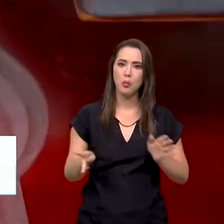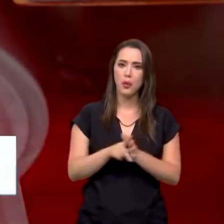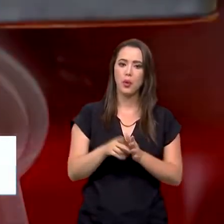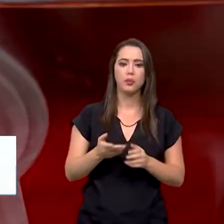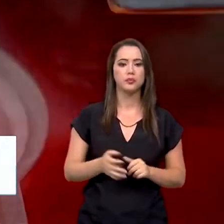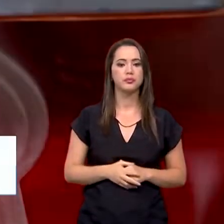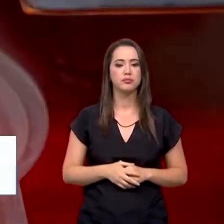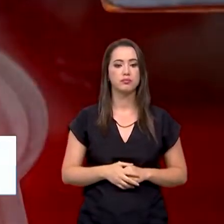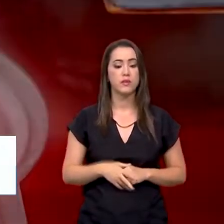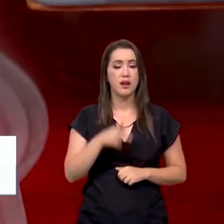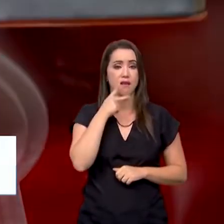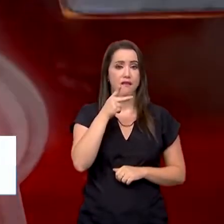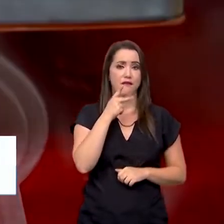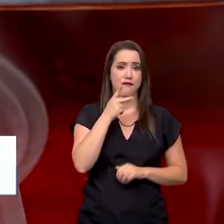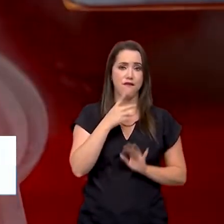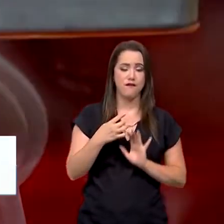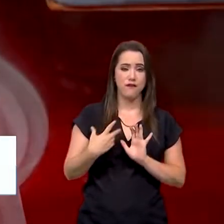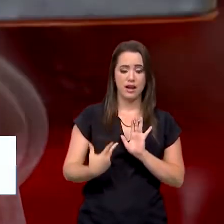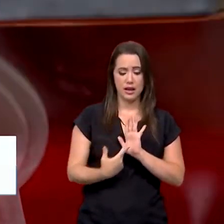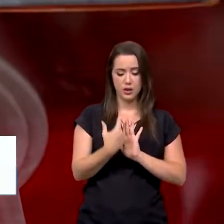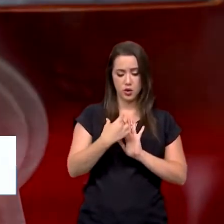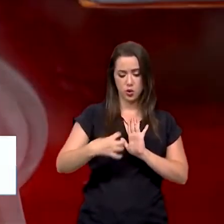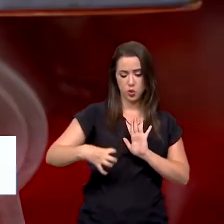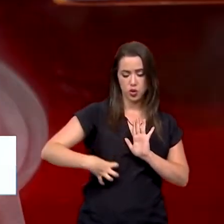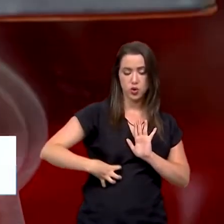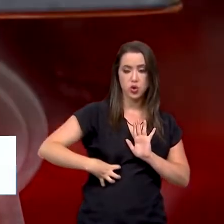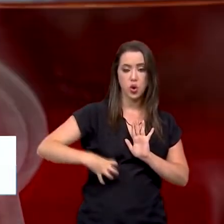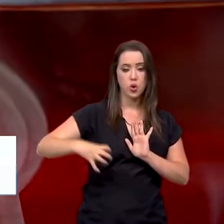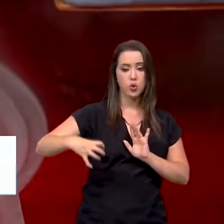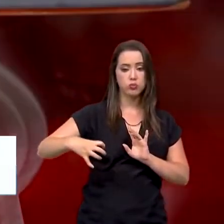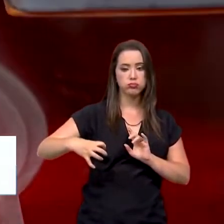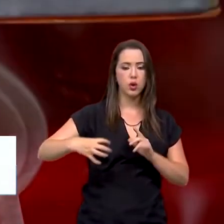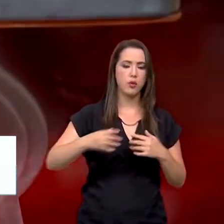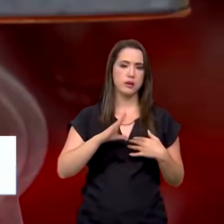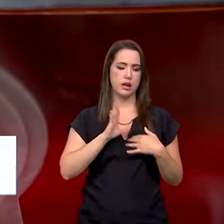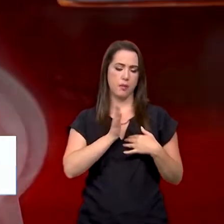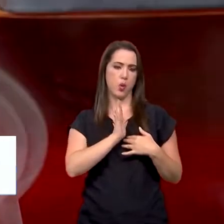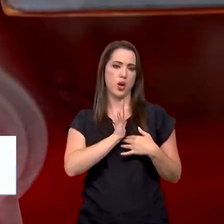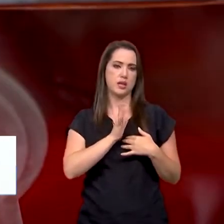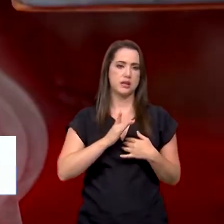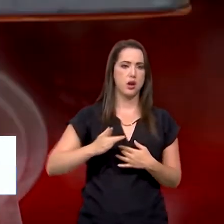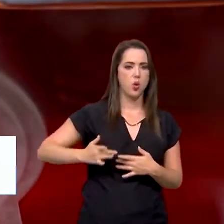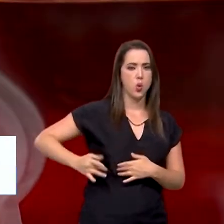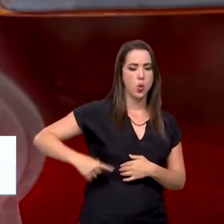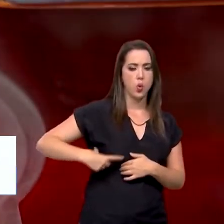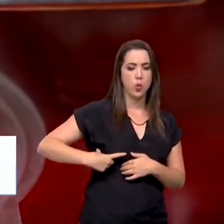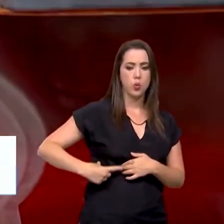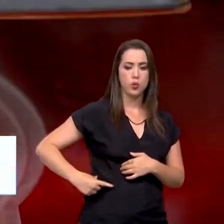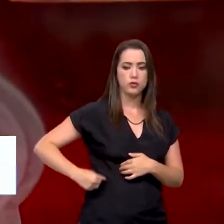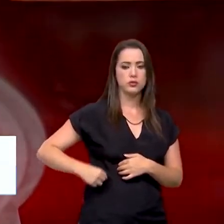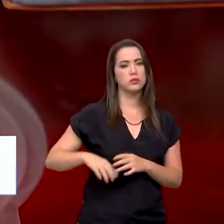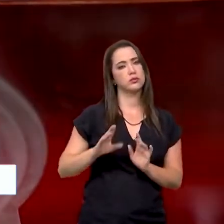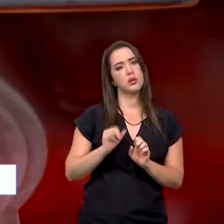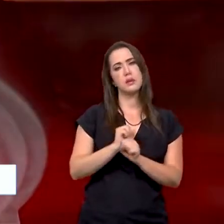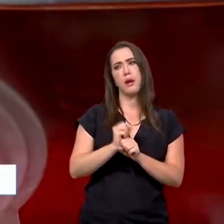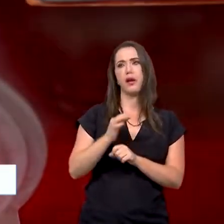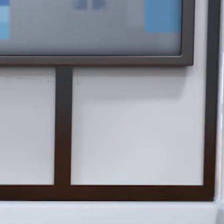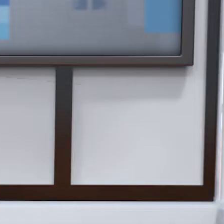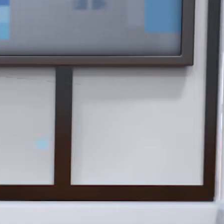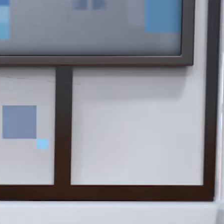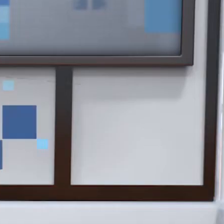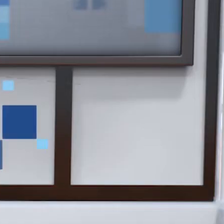corpo. Falar em transplante de órgão com a complexidade de um coração, de um fígado, a gente está falando de 10, 20 anos para